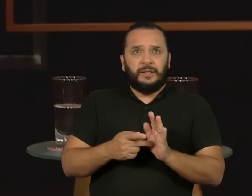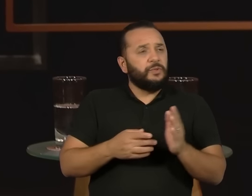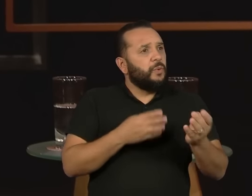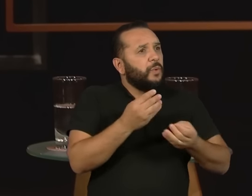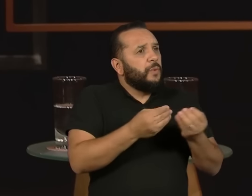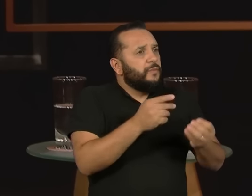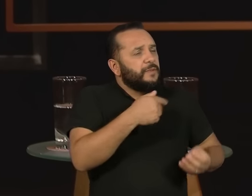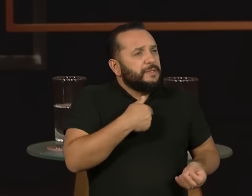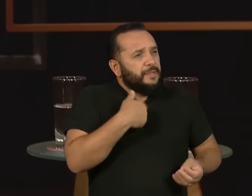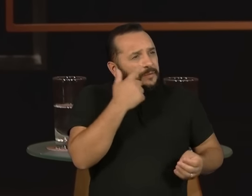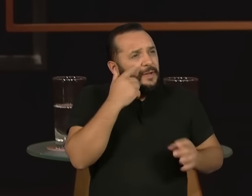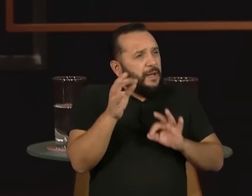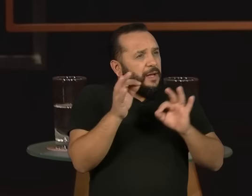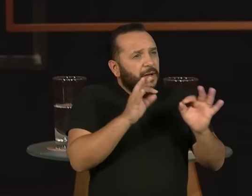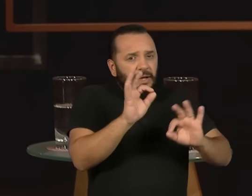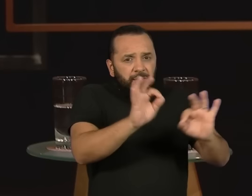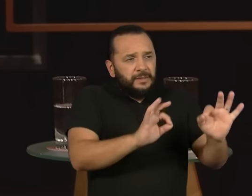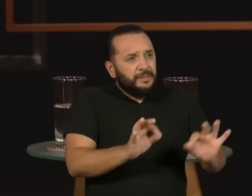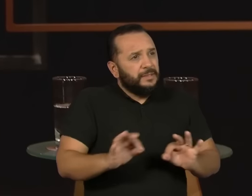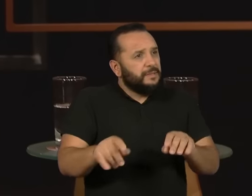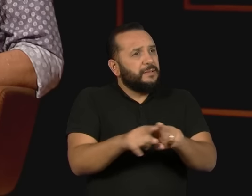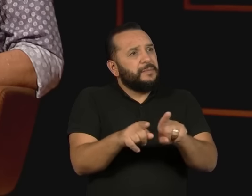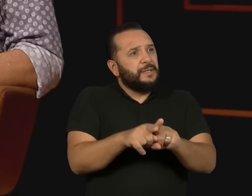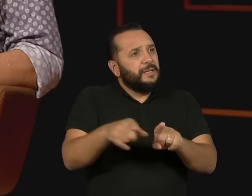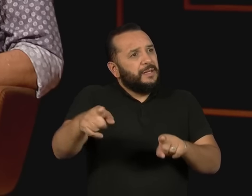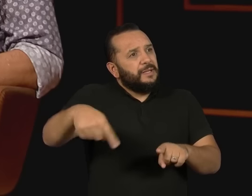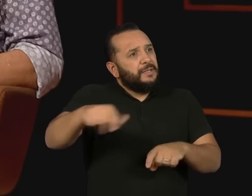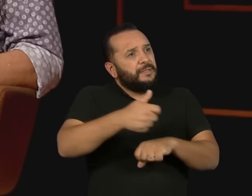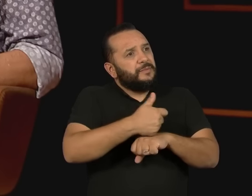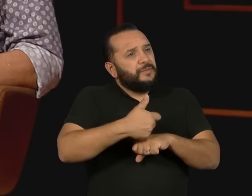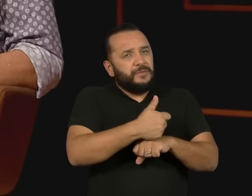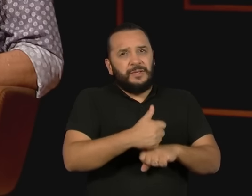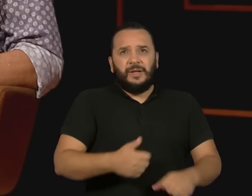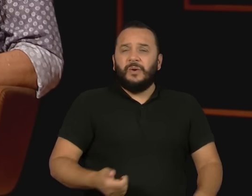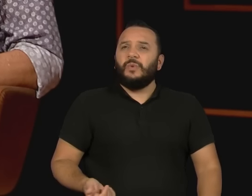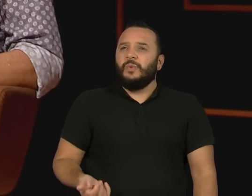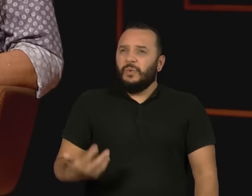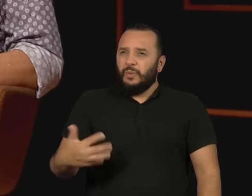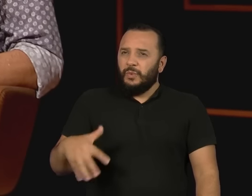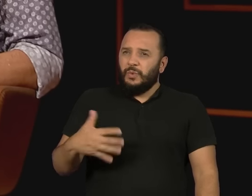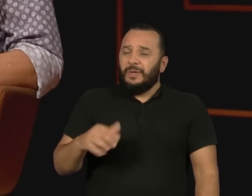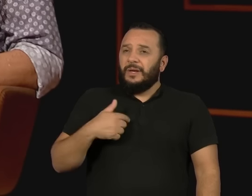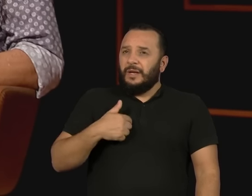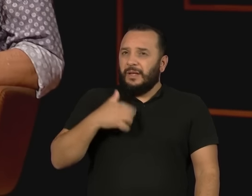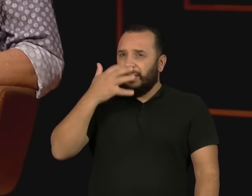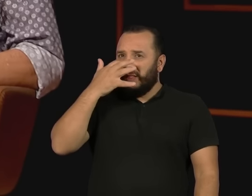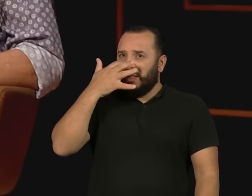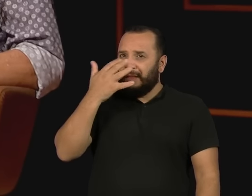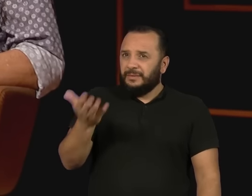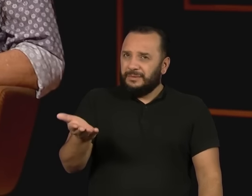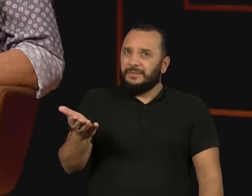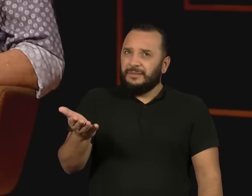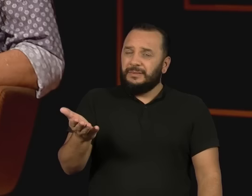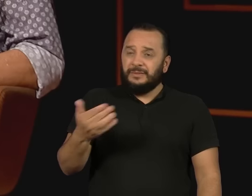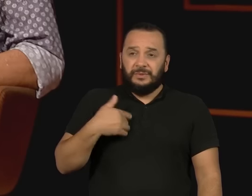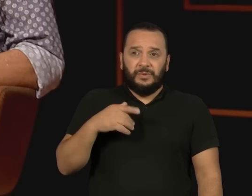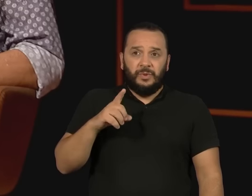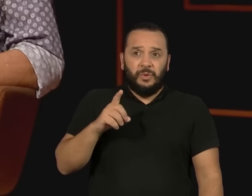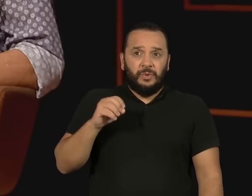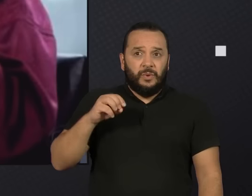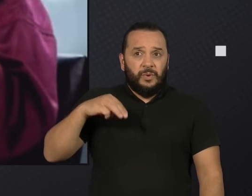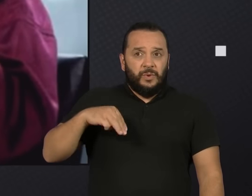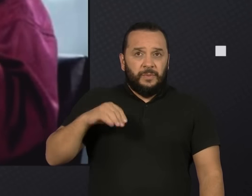você guarda dessas montagens e desses mestres? Nossa, grandes impressões. O Domingos, nessa época,